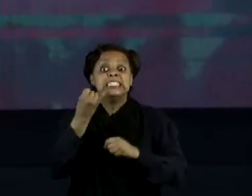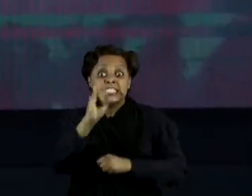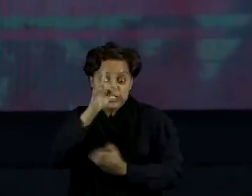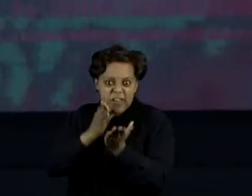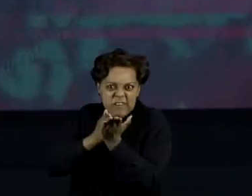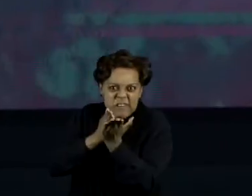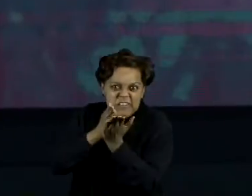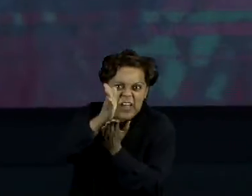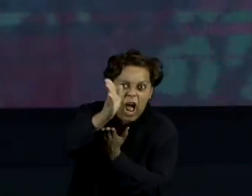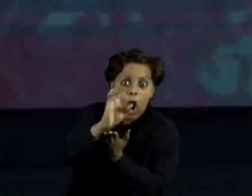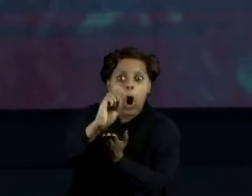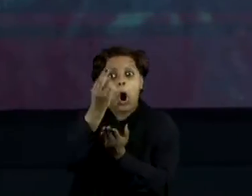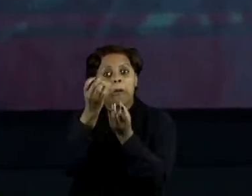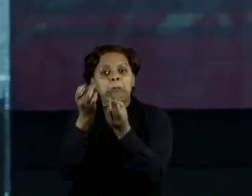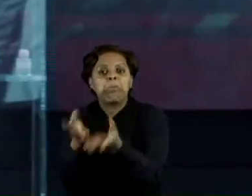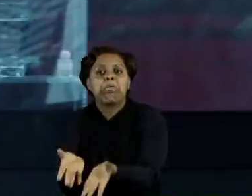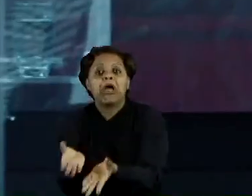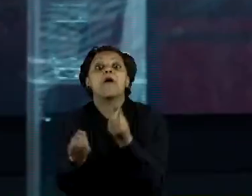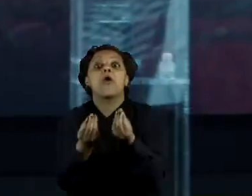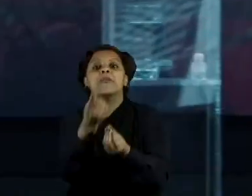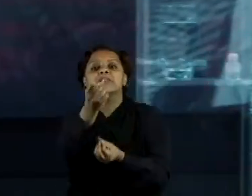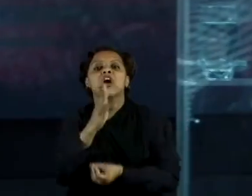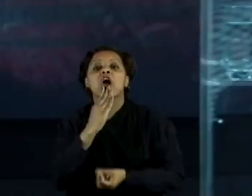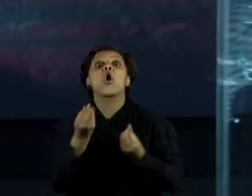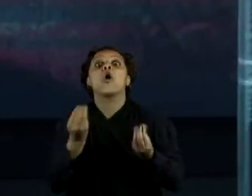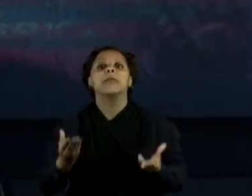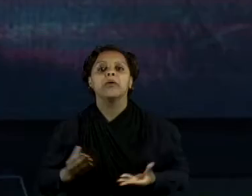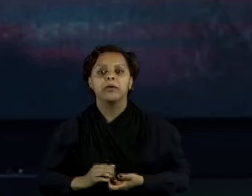como um desistente?